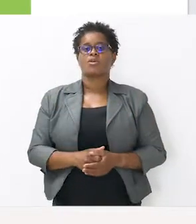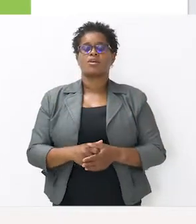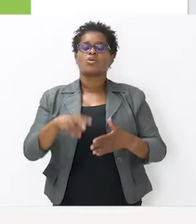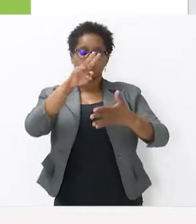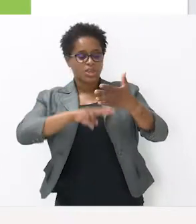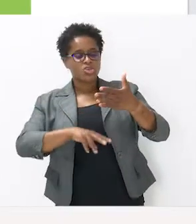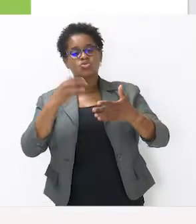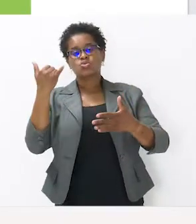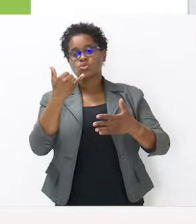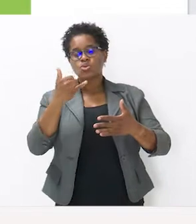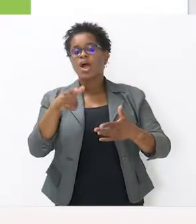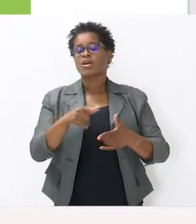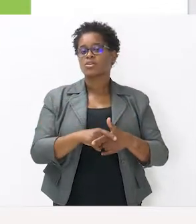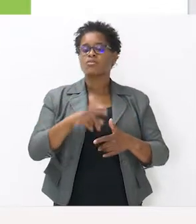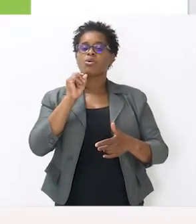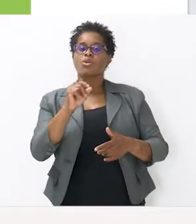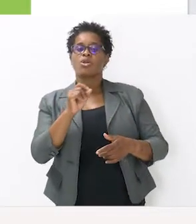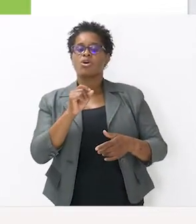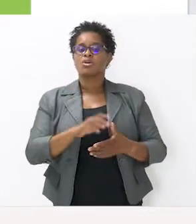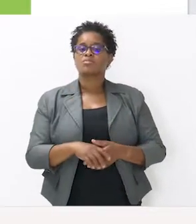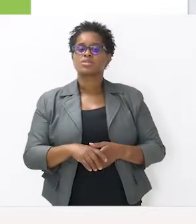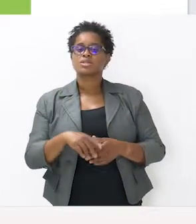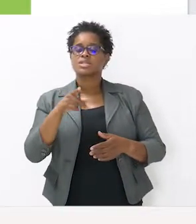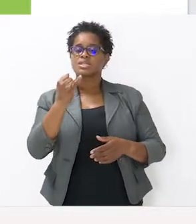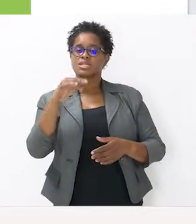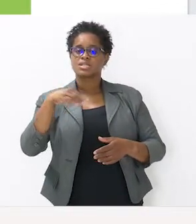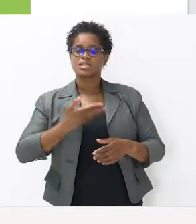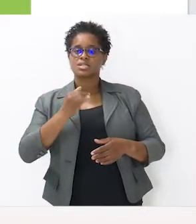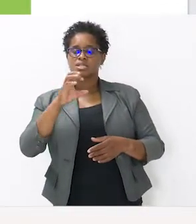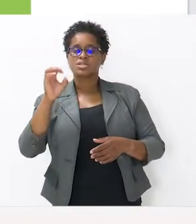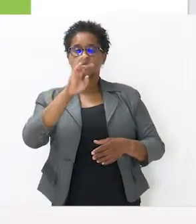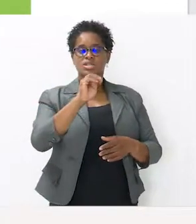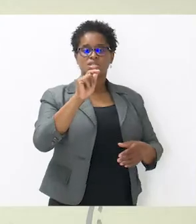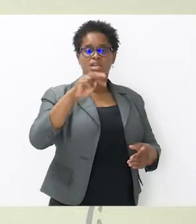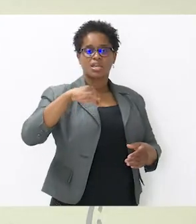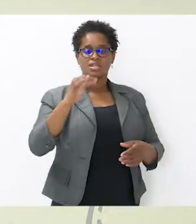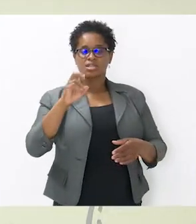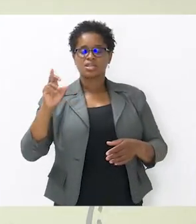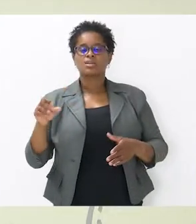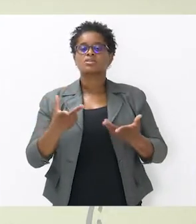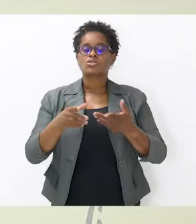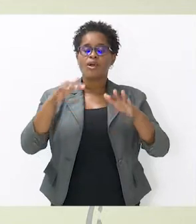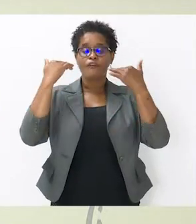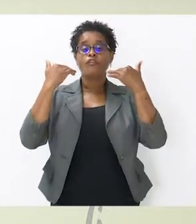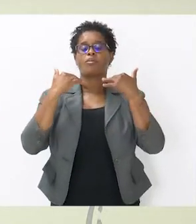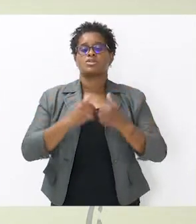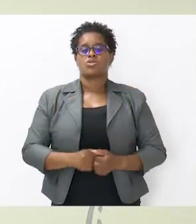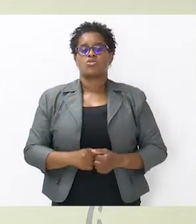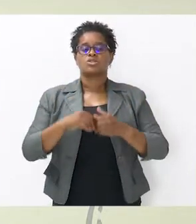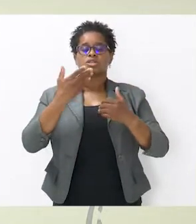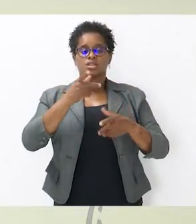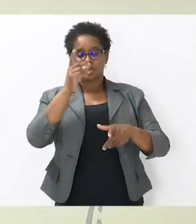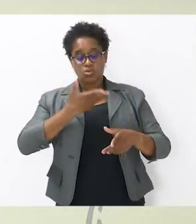texto secundário são chamadas de indicações cênicas. E o que são indicações cênicas? São aquelas informações que